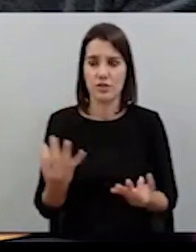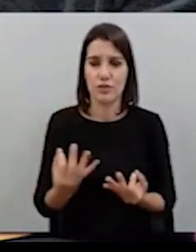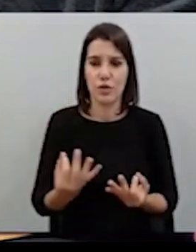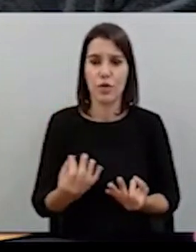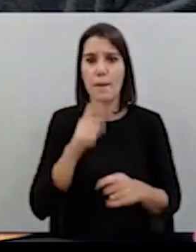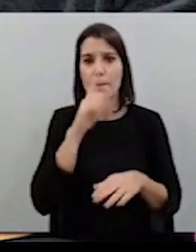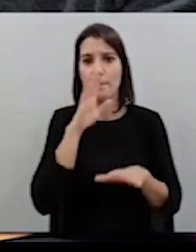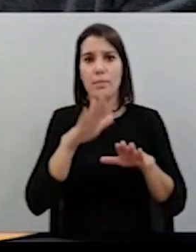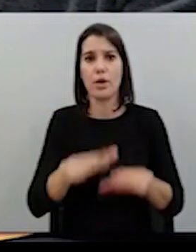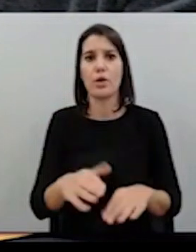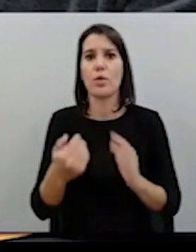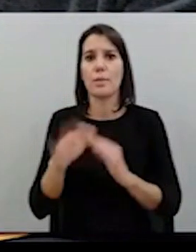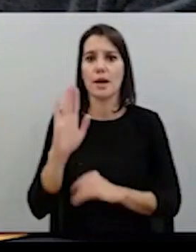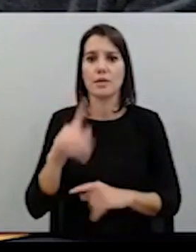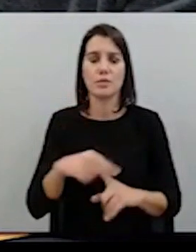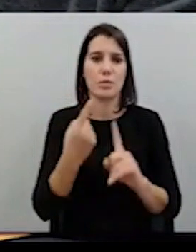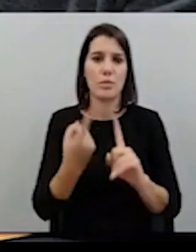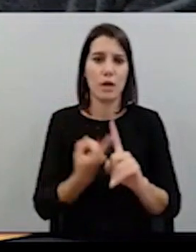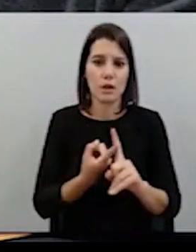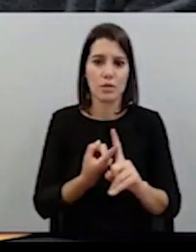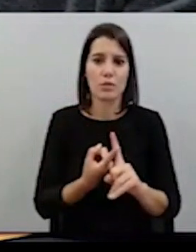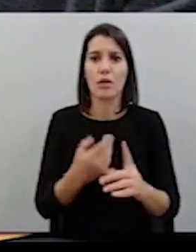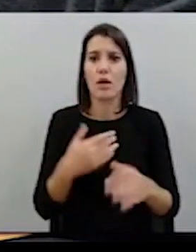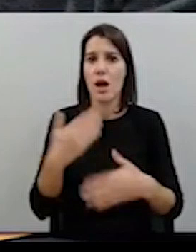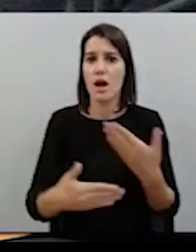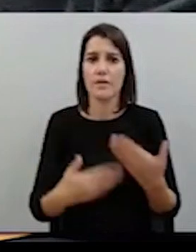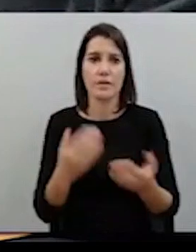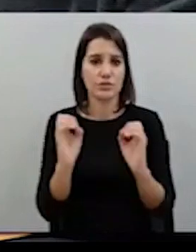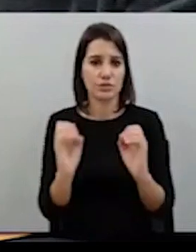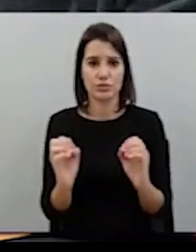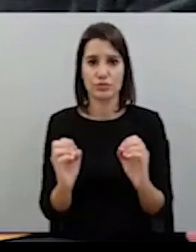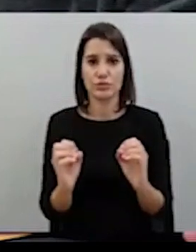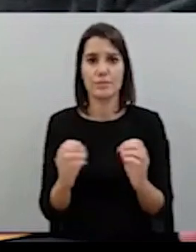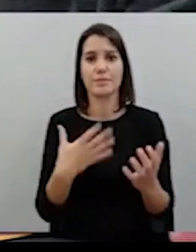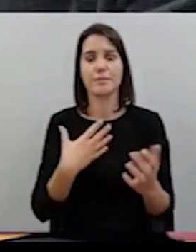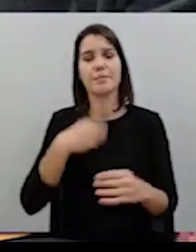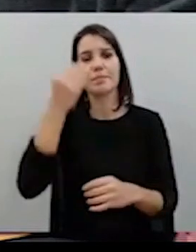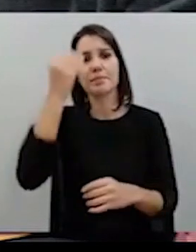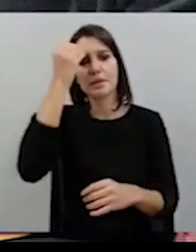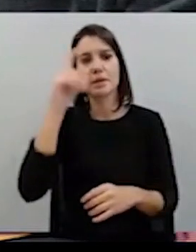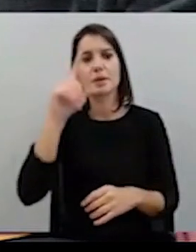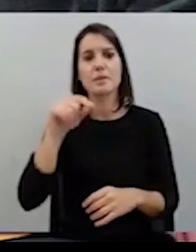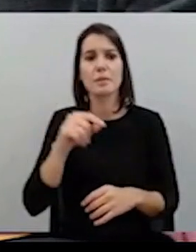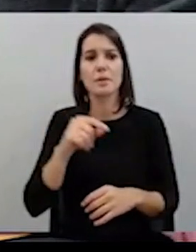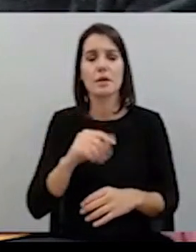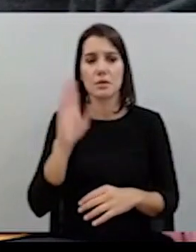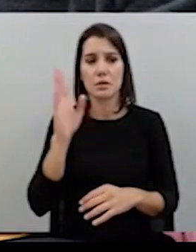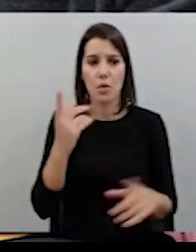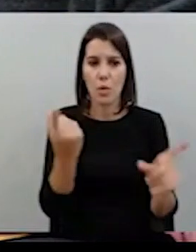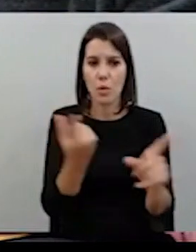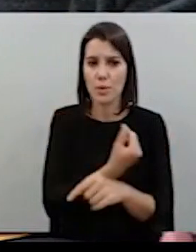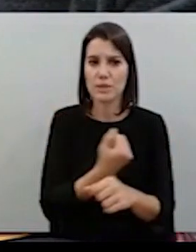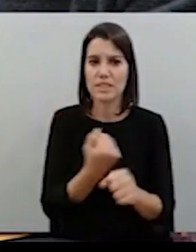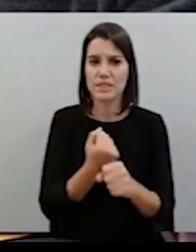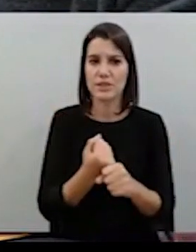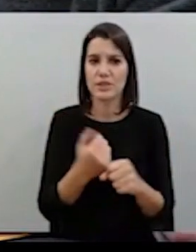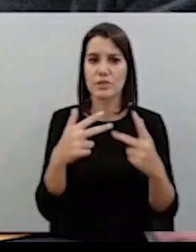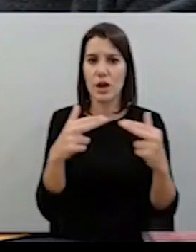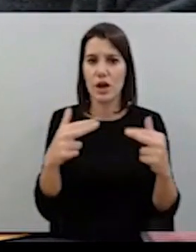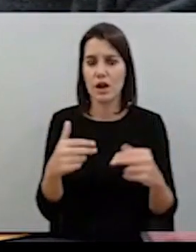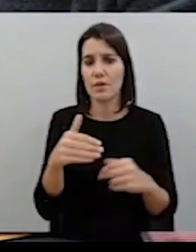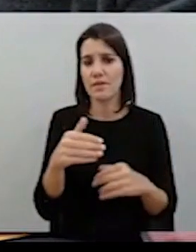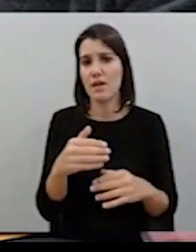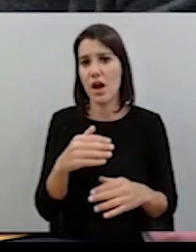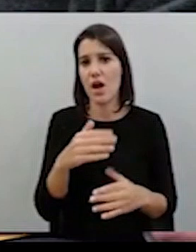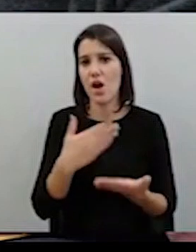mais de um ano e sem qualquer tipo de avanço. Sabemos também que já foi feita a aquisição dos serviços à empresa que irá completar a obra, com um